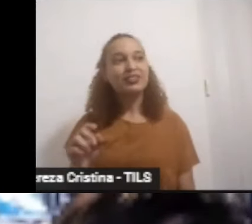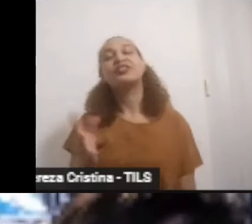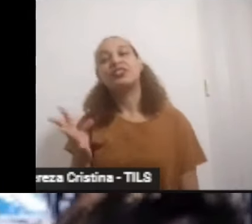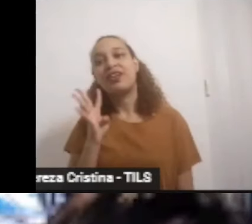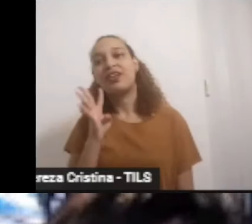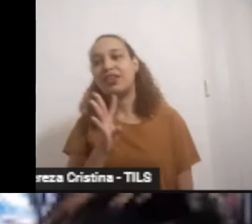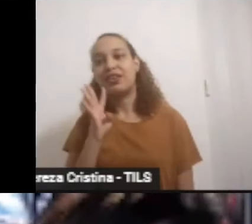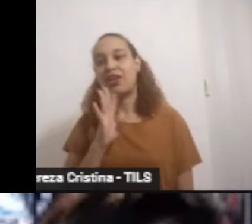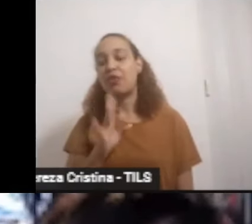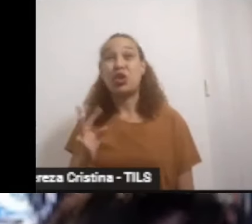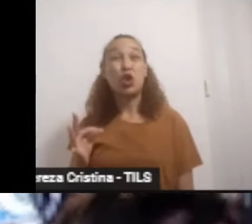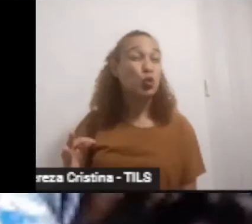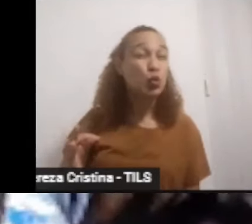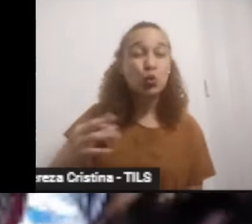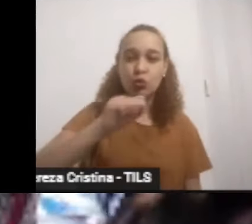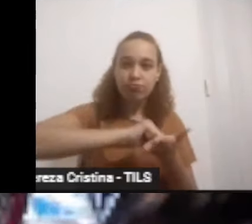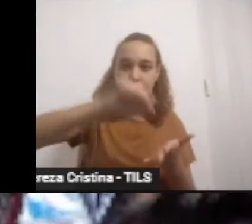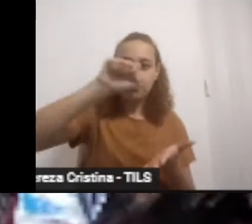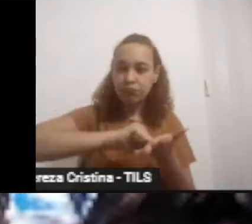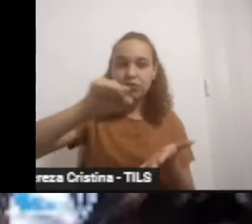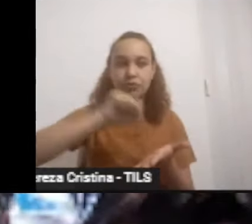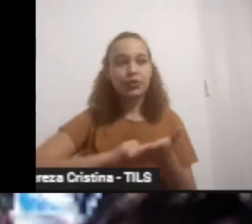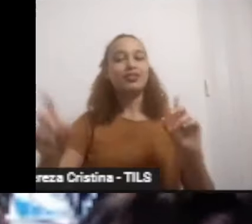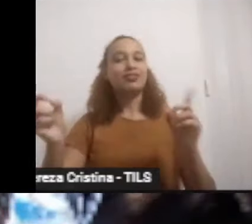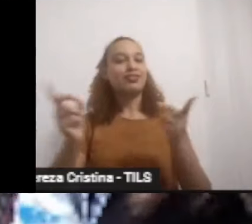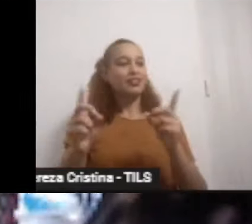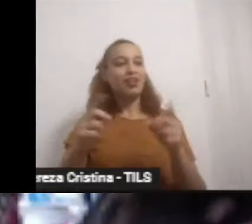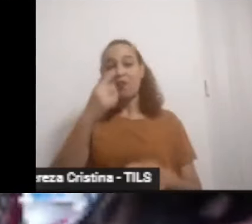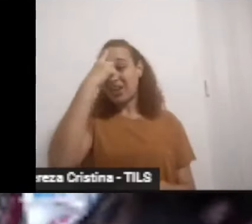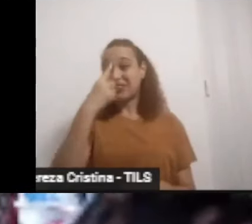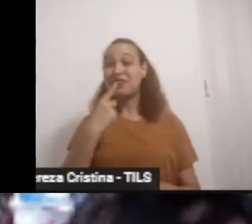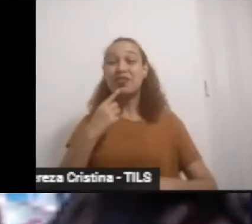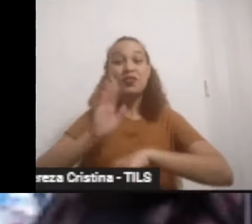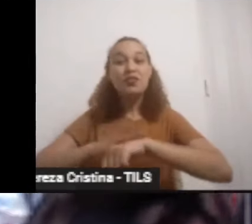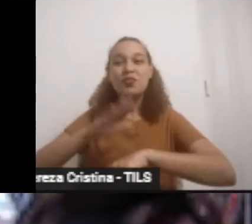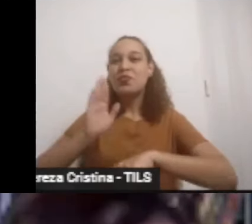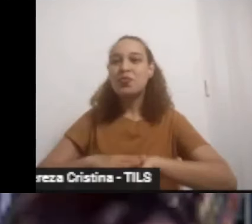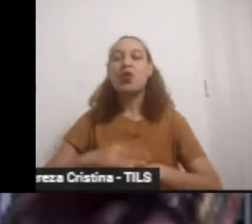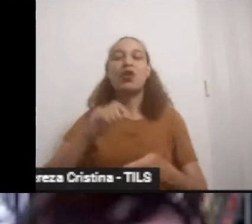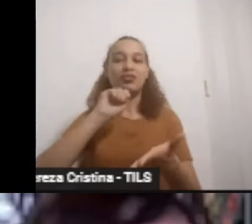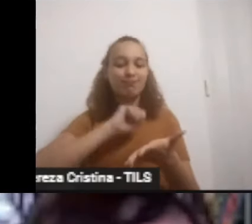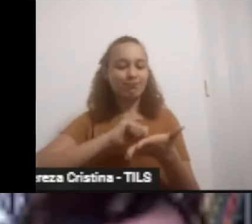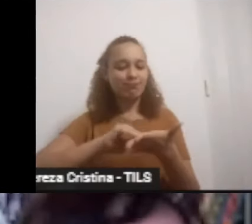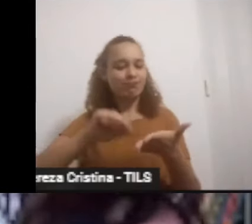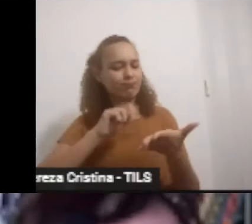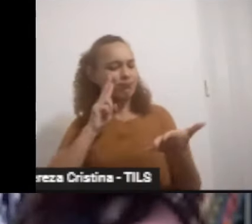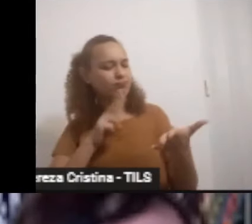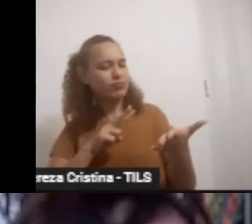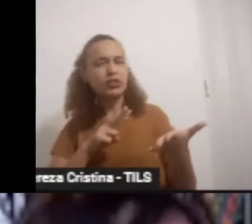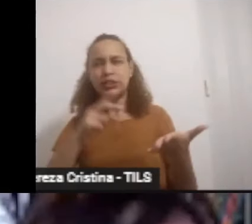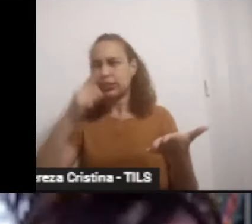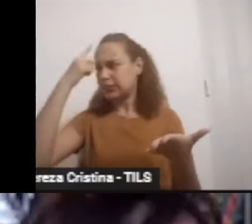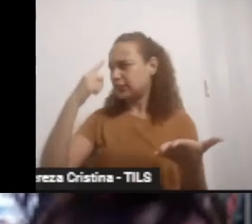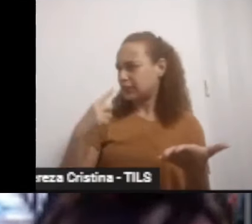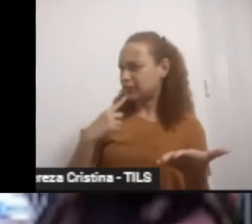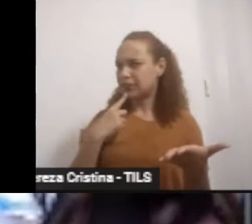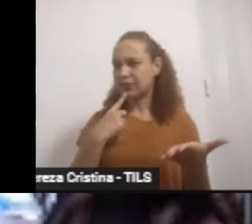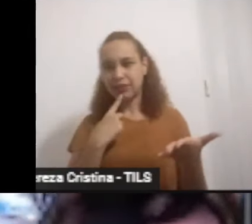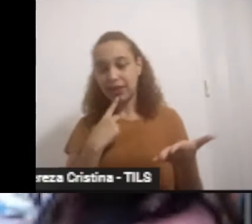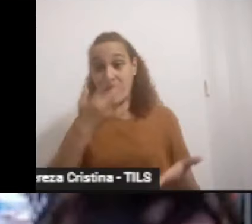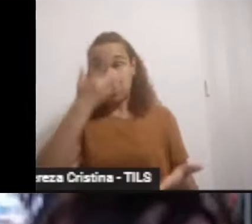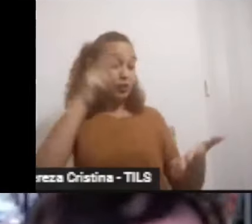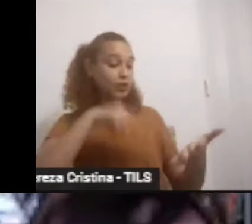estar escrito. Você escreve com as imagens, né? E deixa para o leitor tirar essas conclusões. E aí, por ser um tema delicado, eu